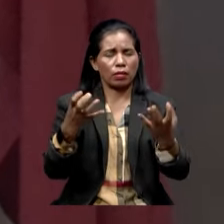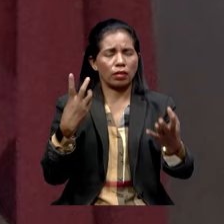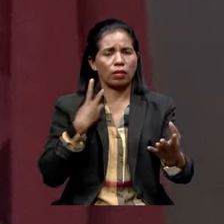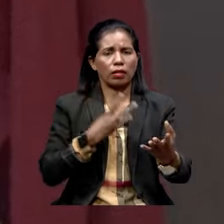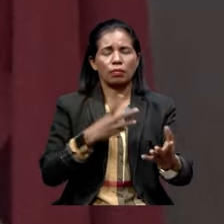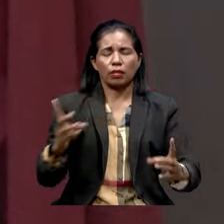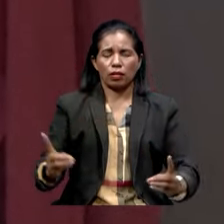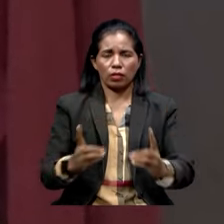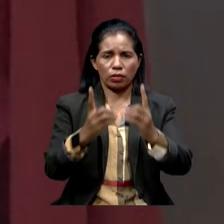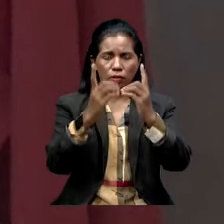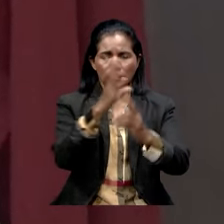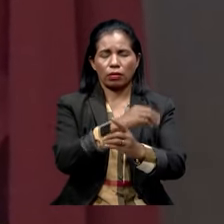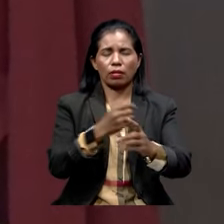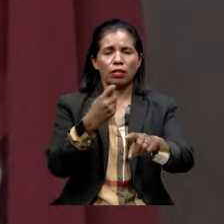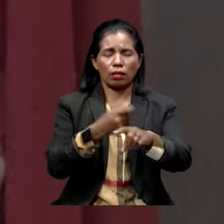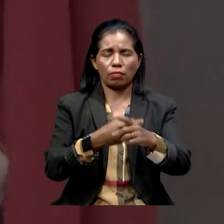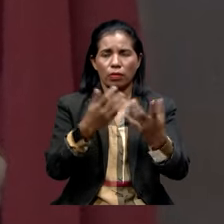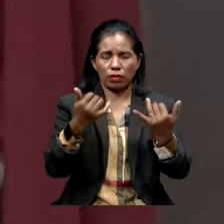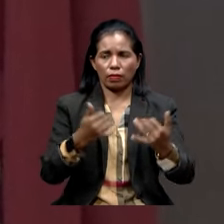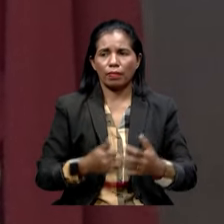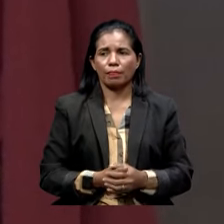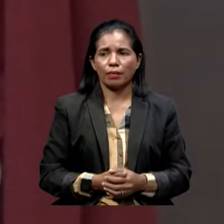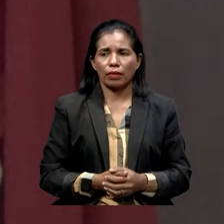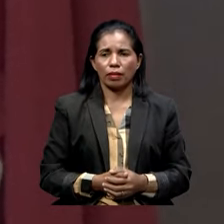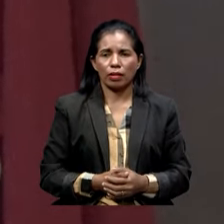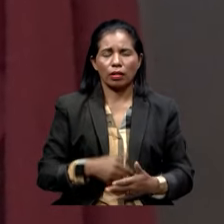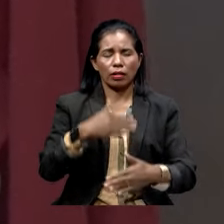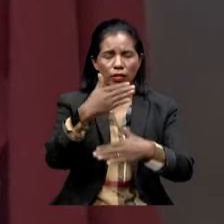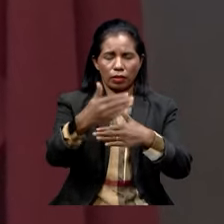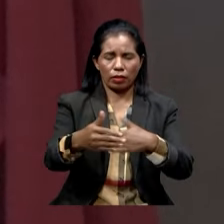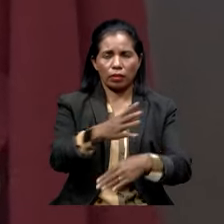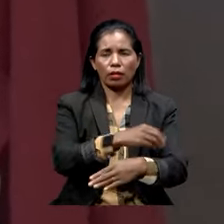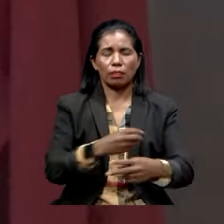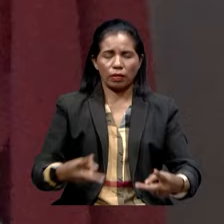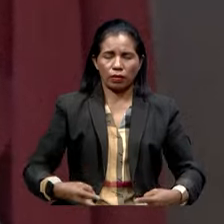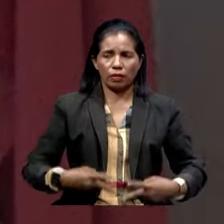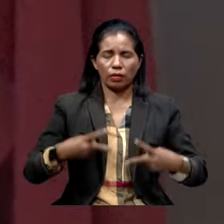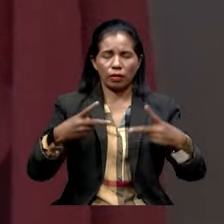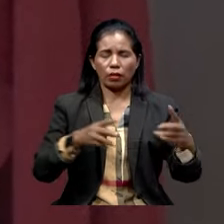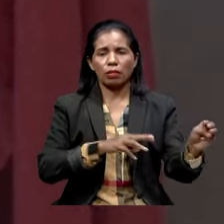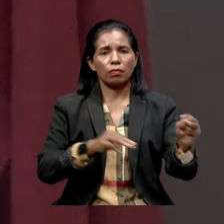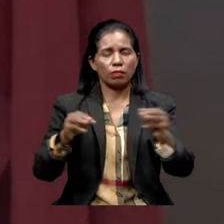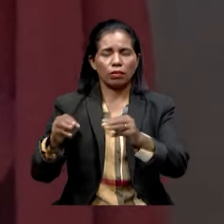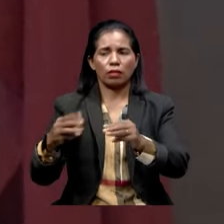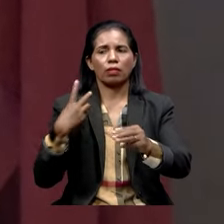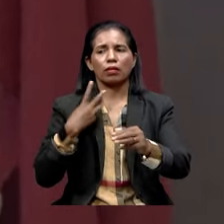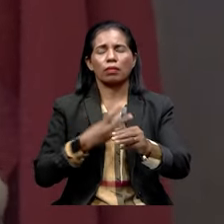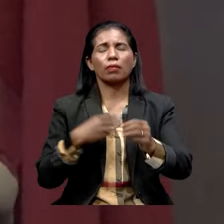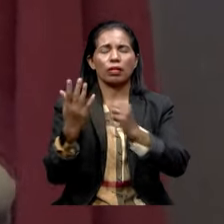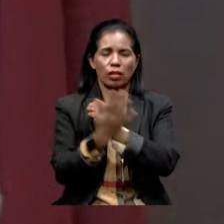sonharam com esse momento. Há dias que valem uma vida, há dias que valem uma